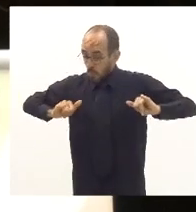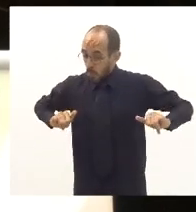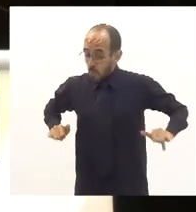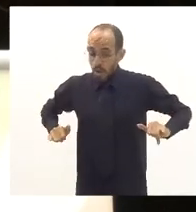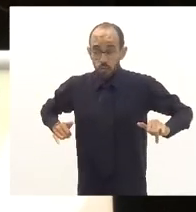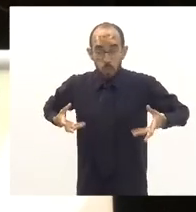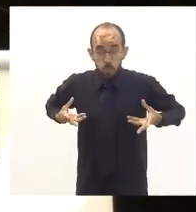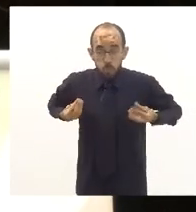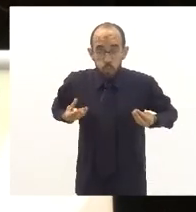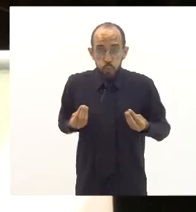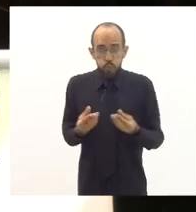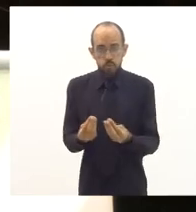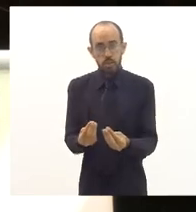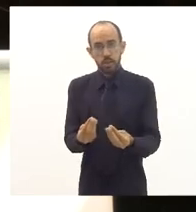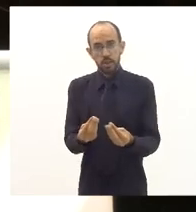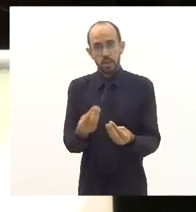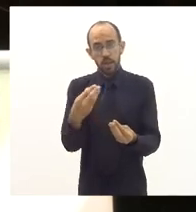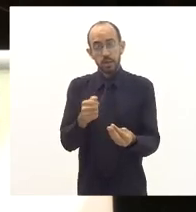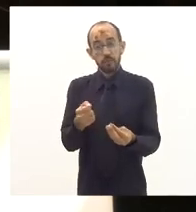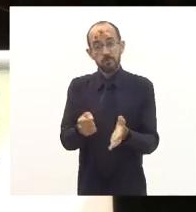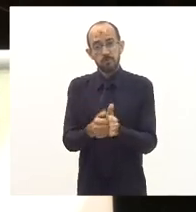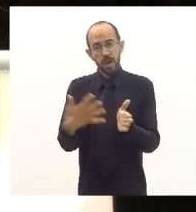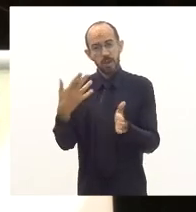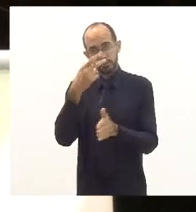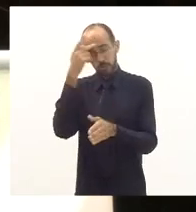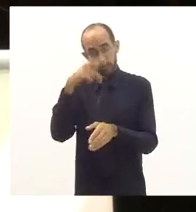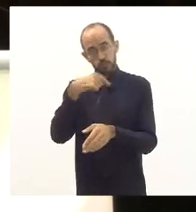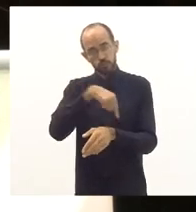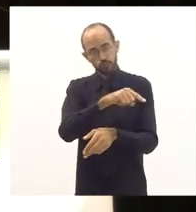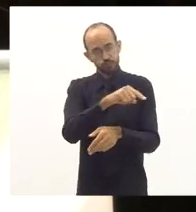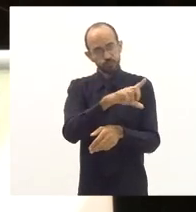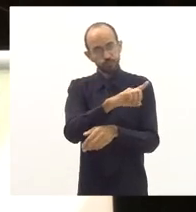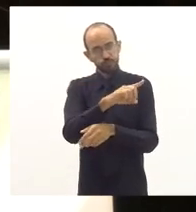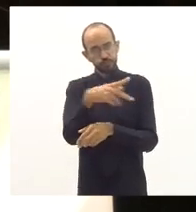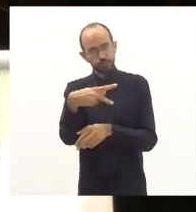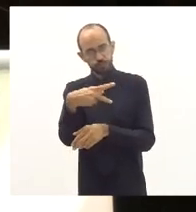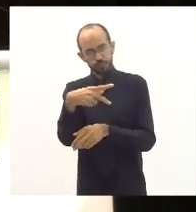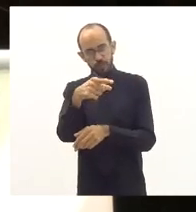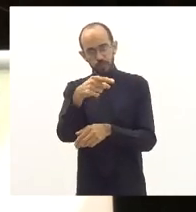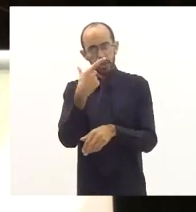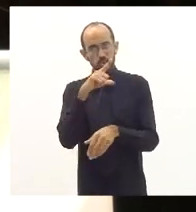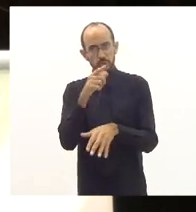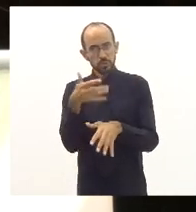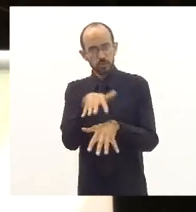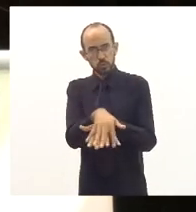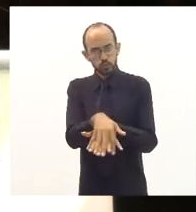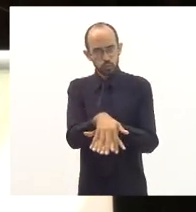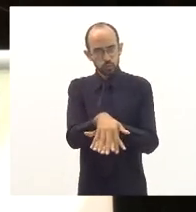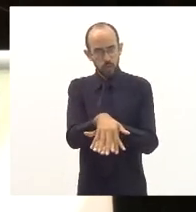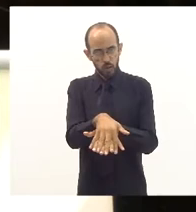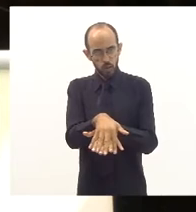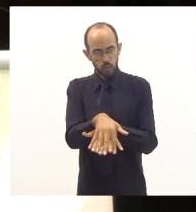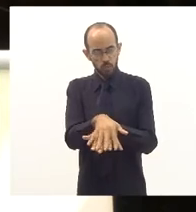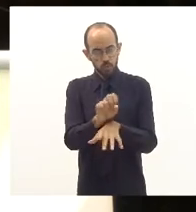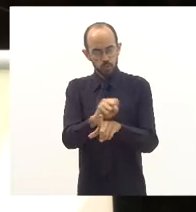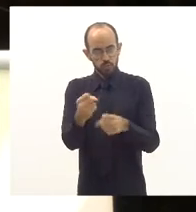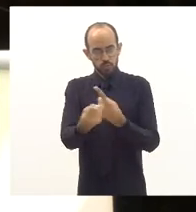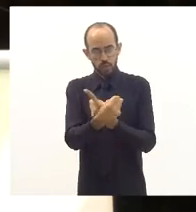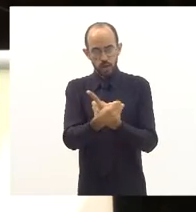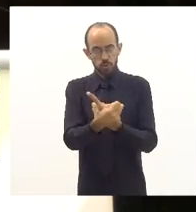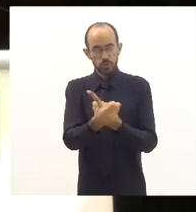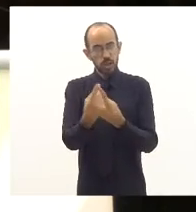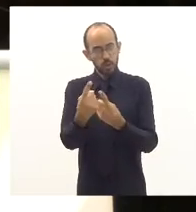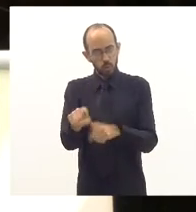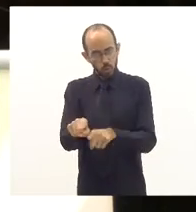aparecer gente procurando a Defensoria Pública para se incluir na sociedade. Isso é inclusão social, isso é combate à violência. Aí